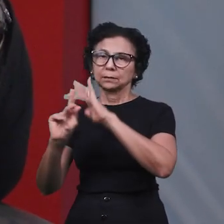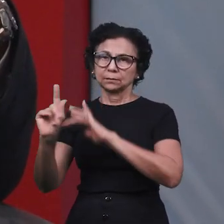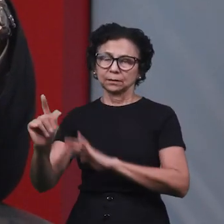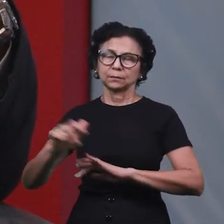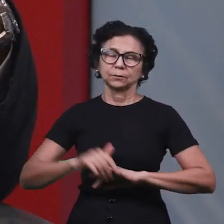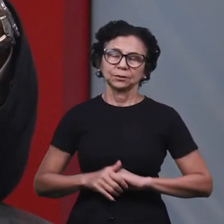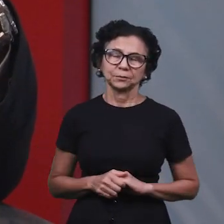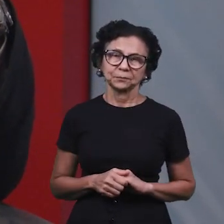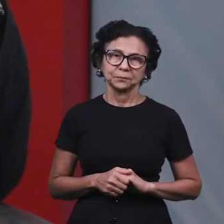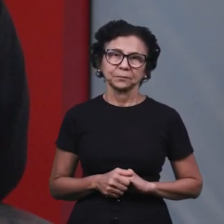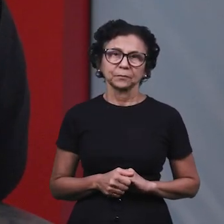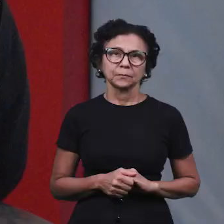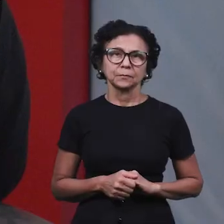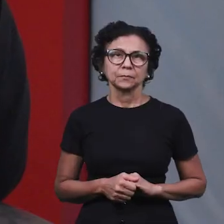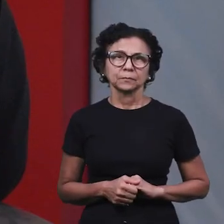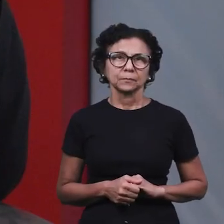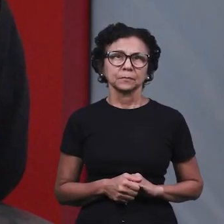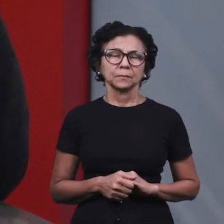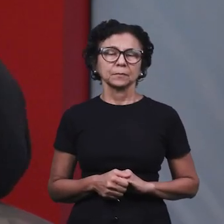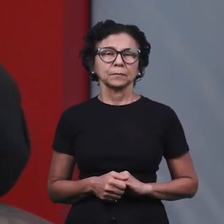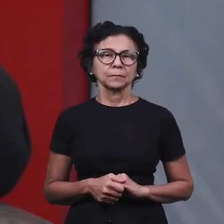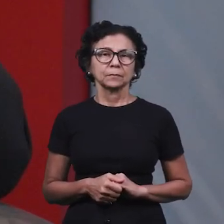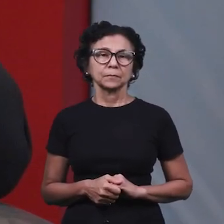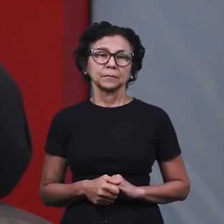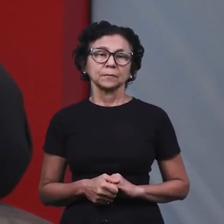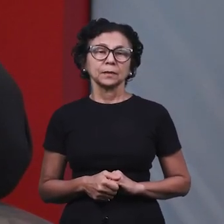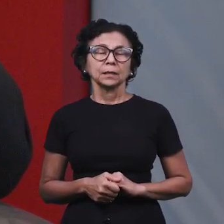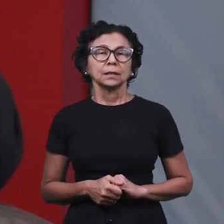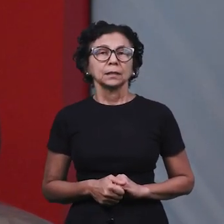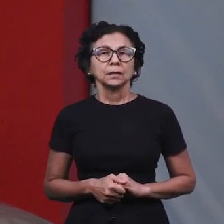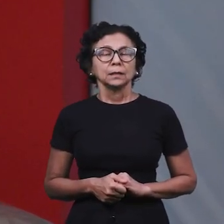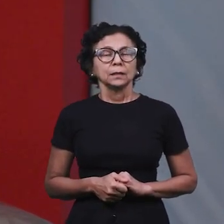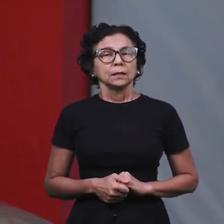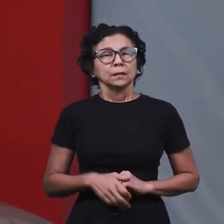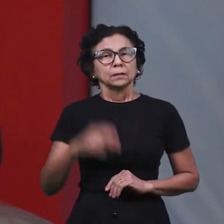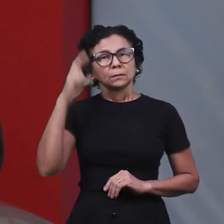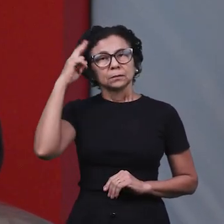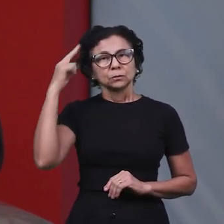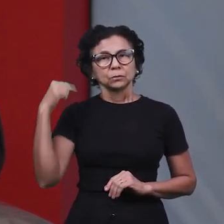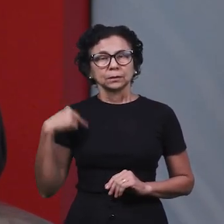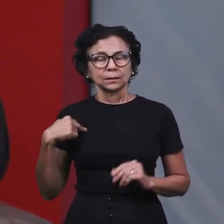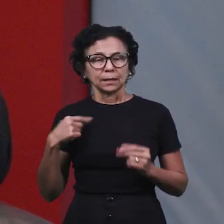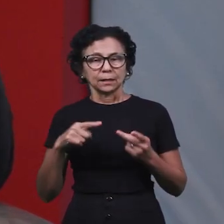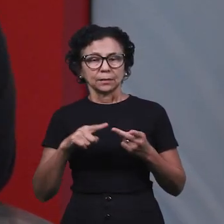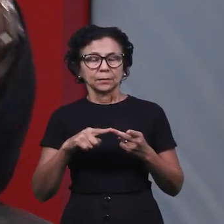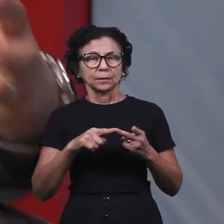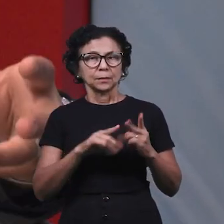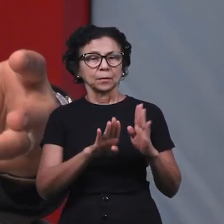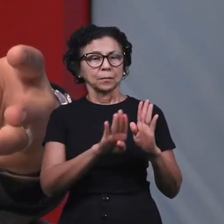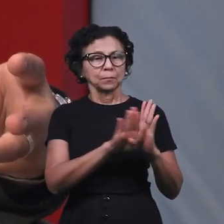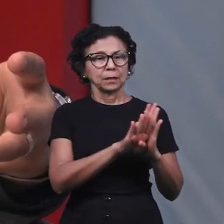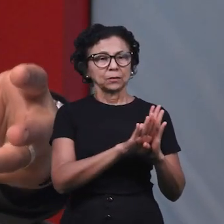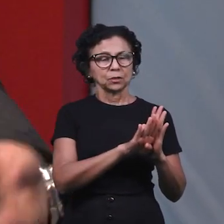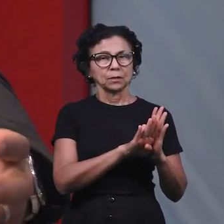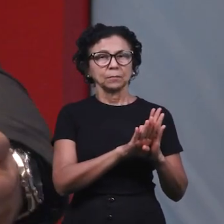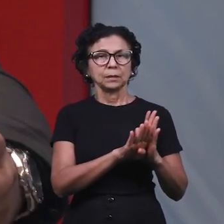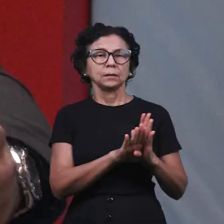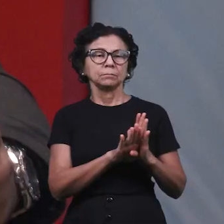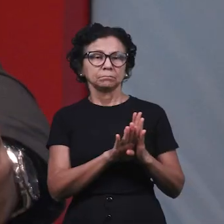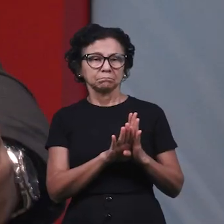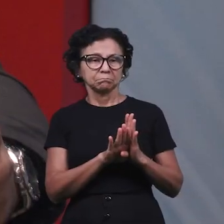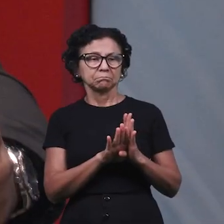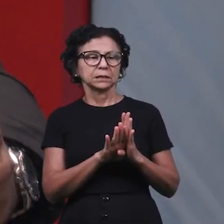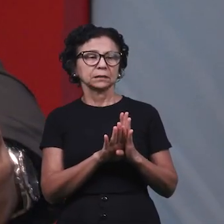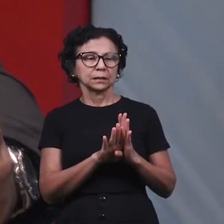naquele momento, era José, Benjamim e aqueles que o